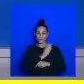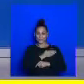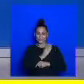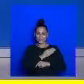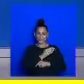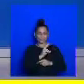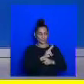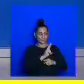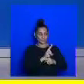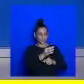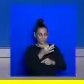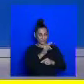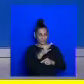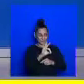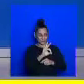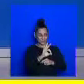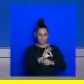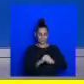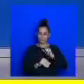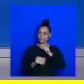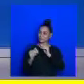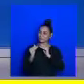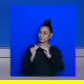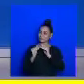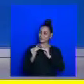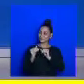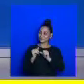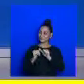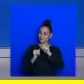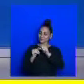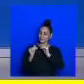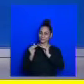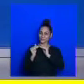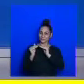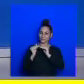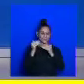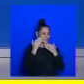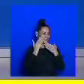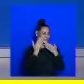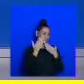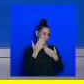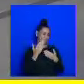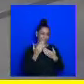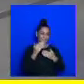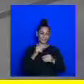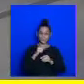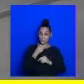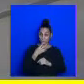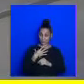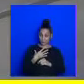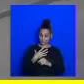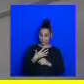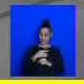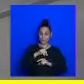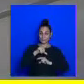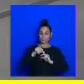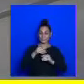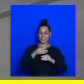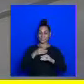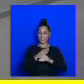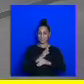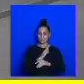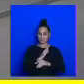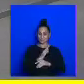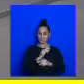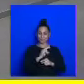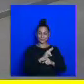coração. Auditoras, confirmam? Sim, confirmo. Sim, confirmo. Obrigado. Muito bem. Sorteio